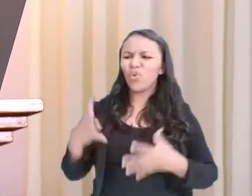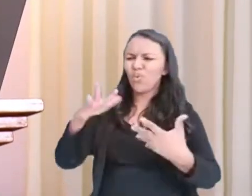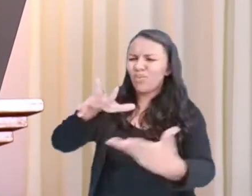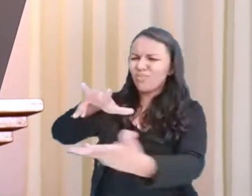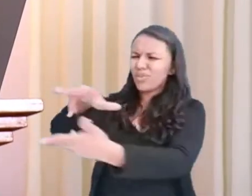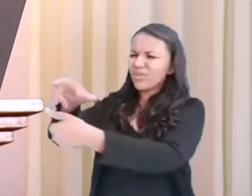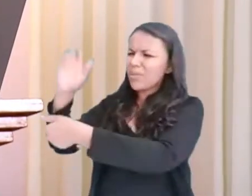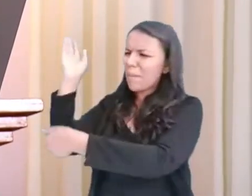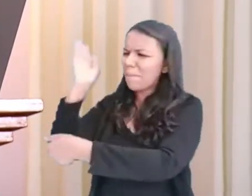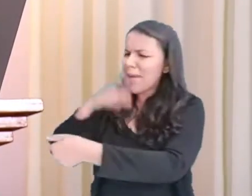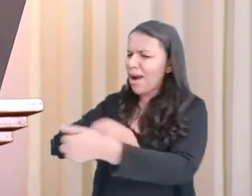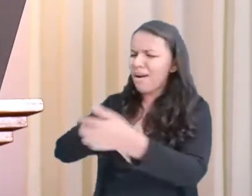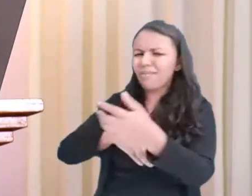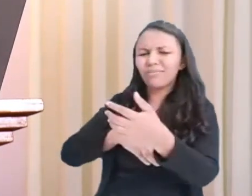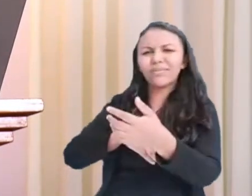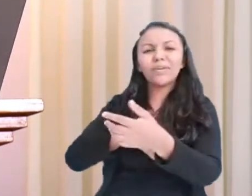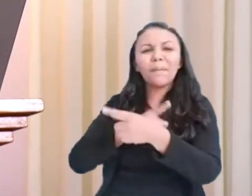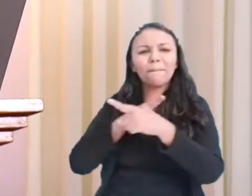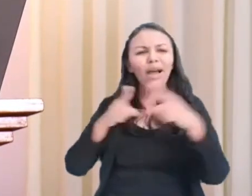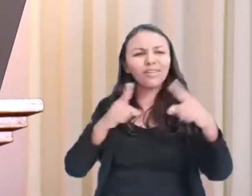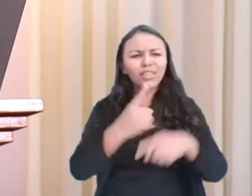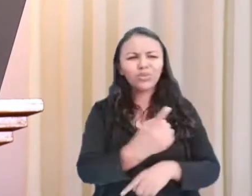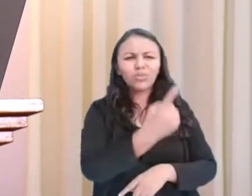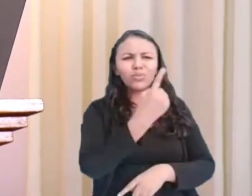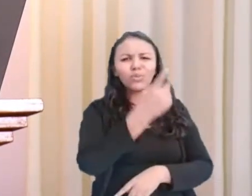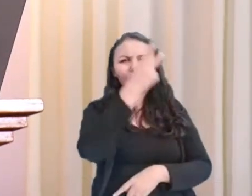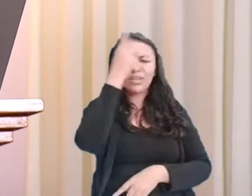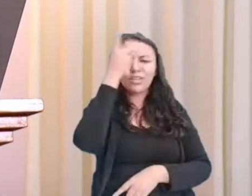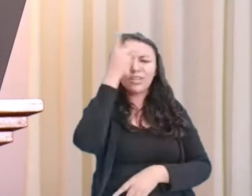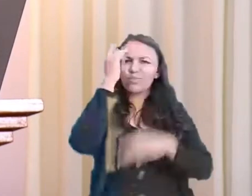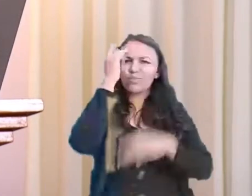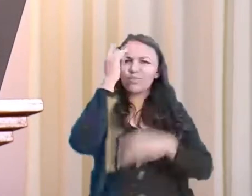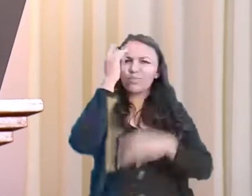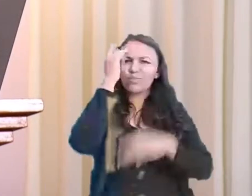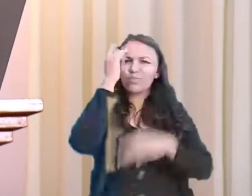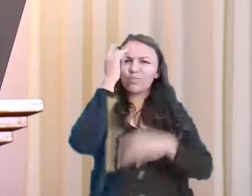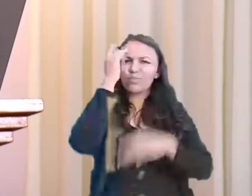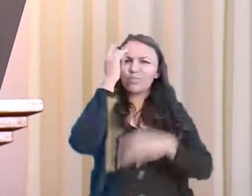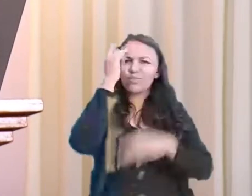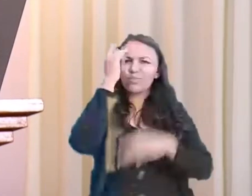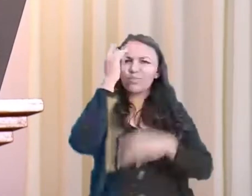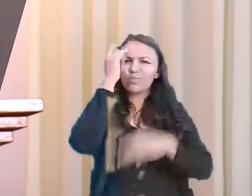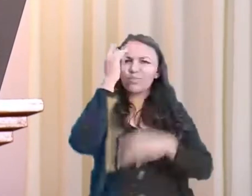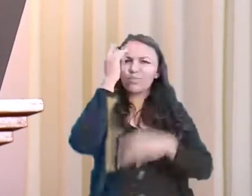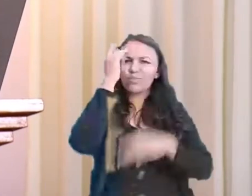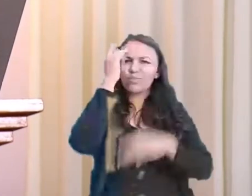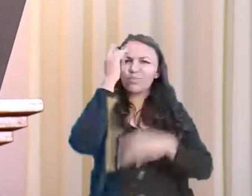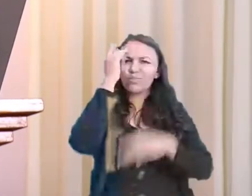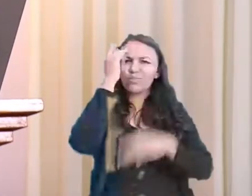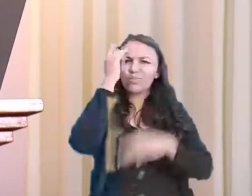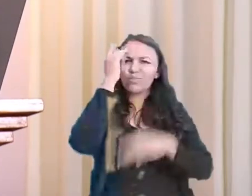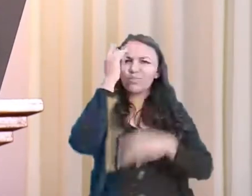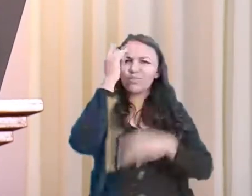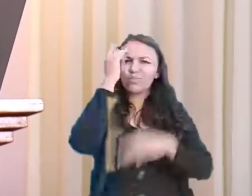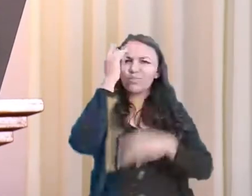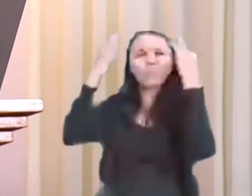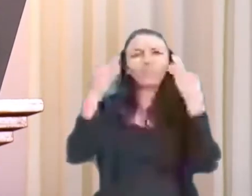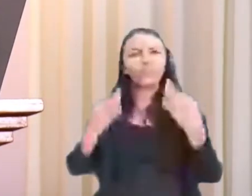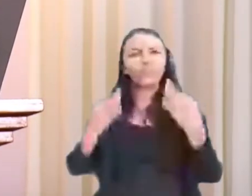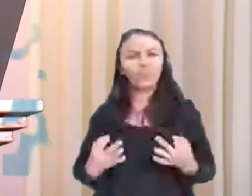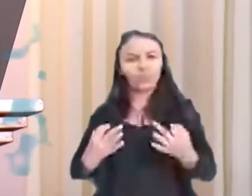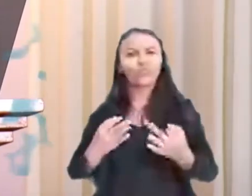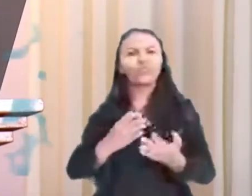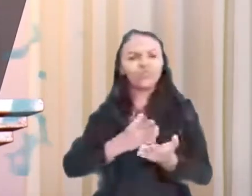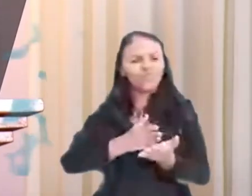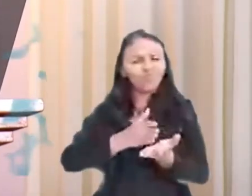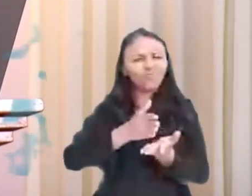encontrava no caminho da obediência, no caminho da fidelidade, da justiça e da retidão, conforme descrito na palavra